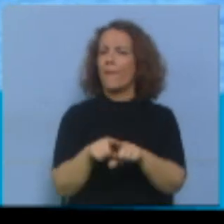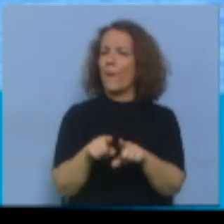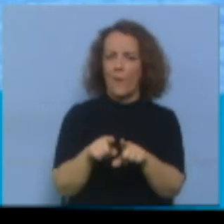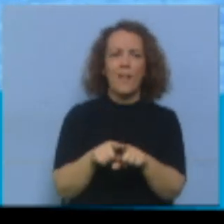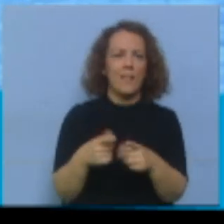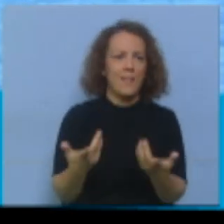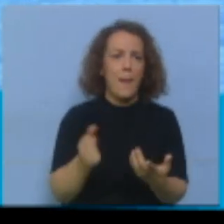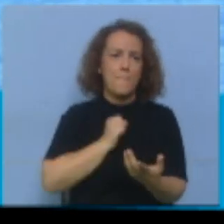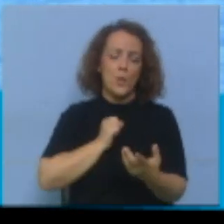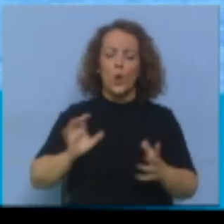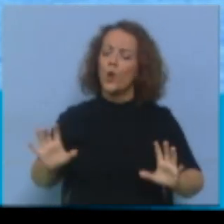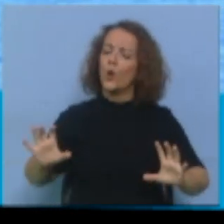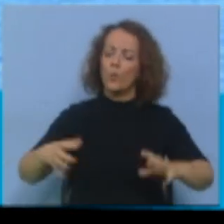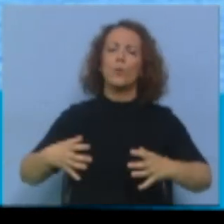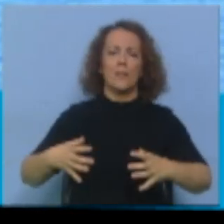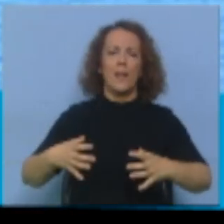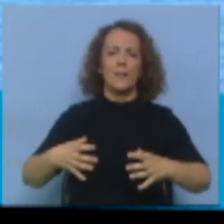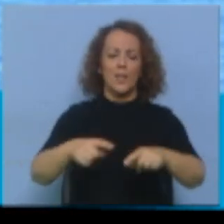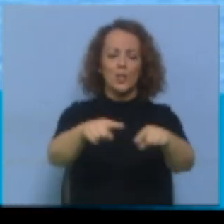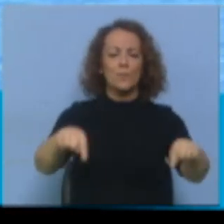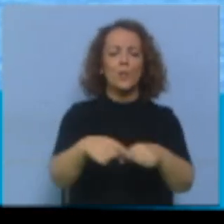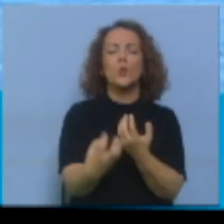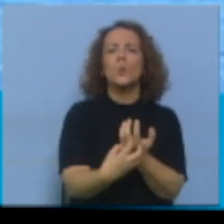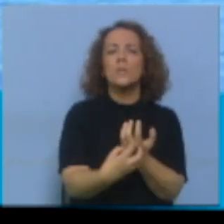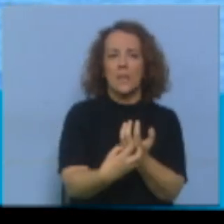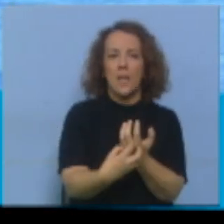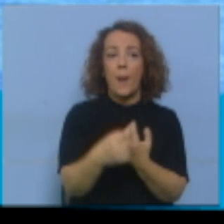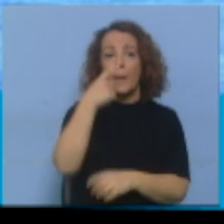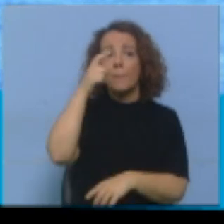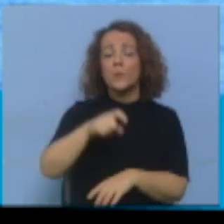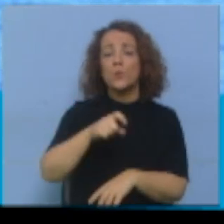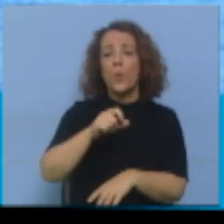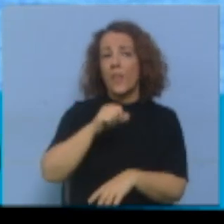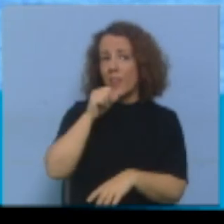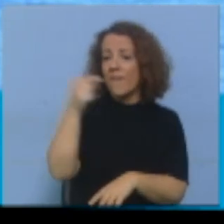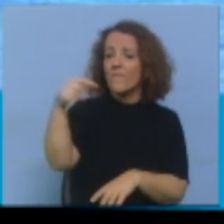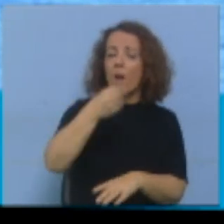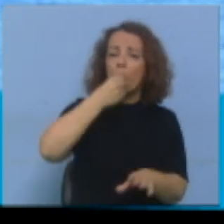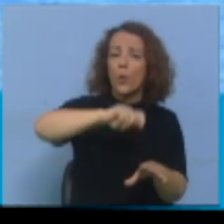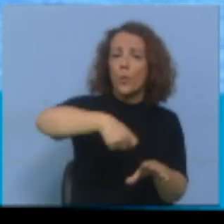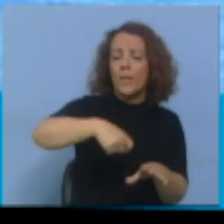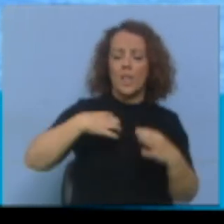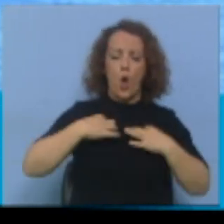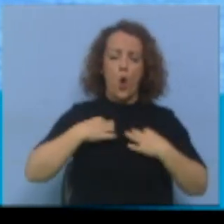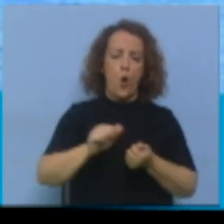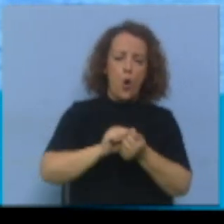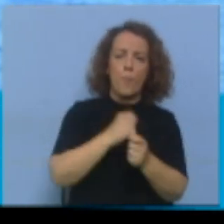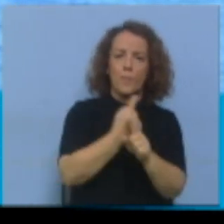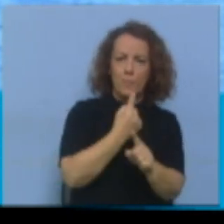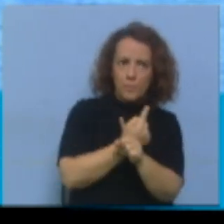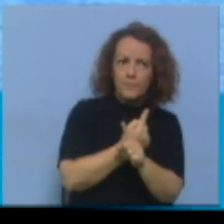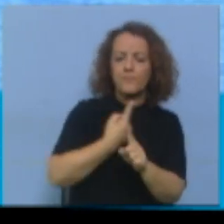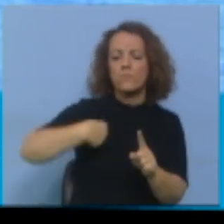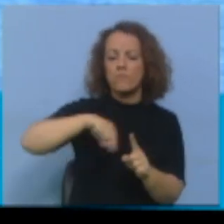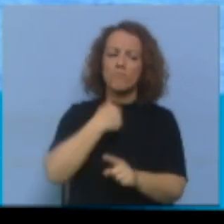dias, na minha comunidade, a pessoa que colaborava connosco, que fazia a comida, que tratava da roupa, nós achamos por